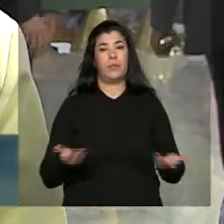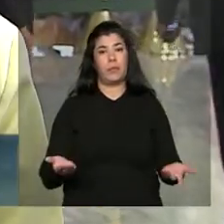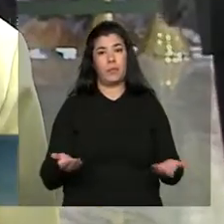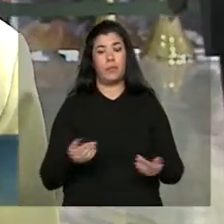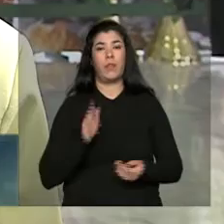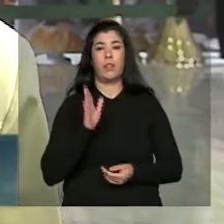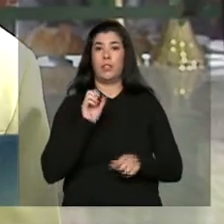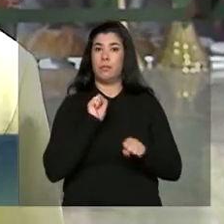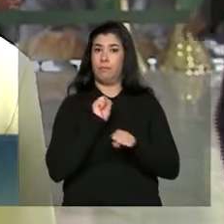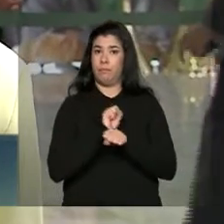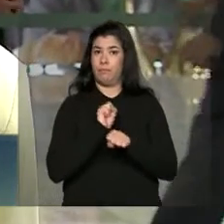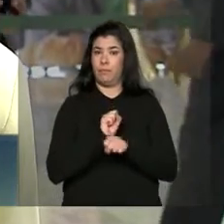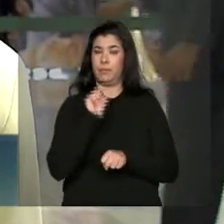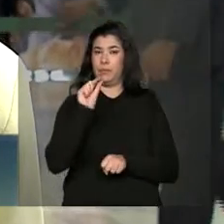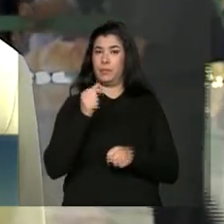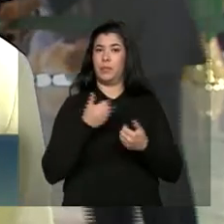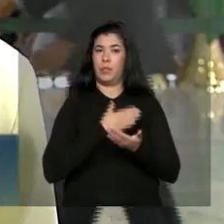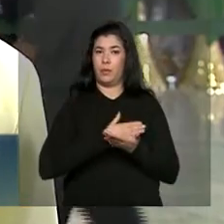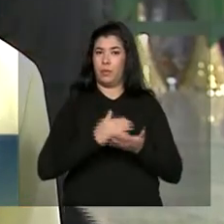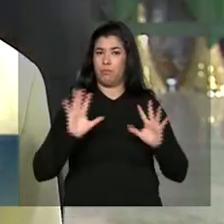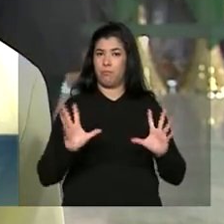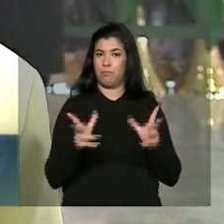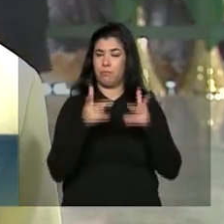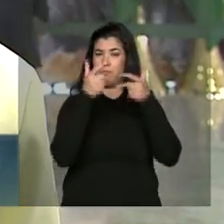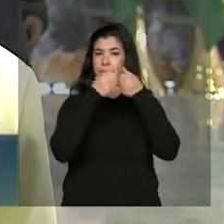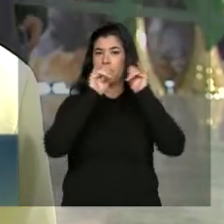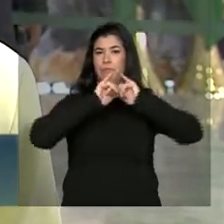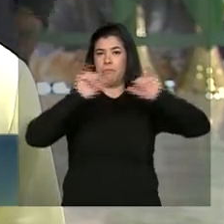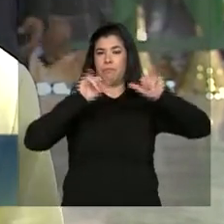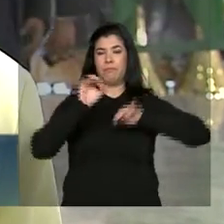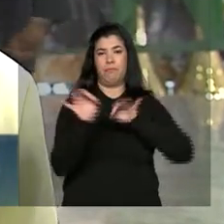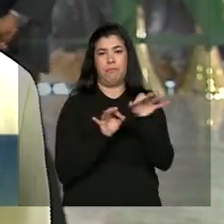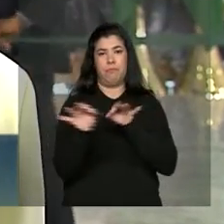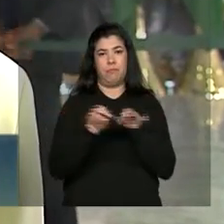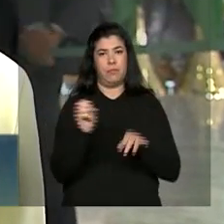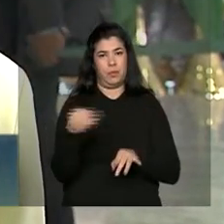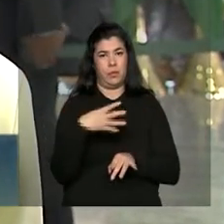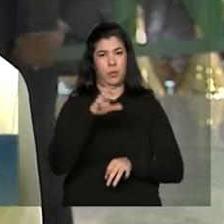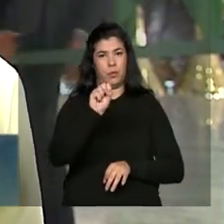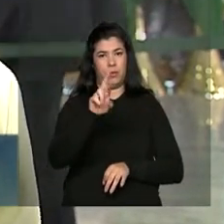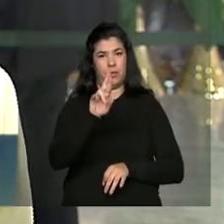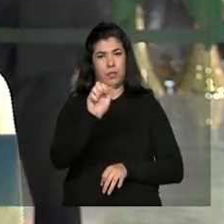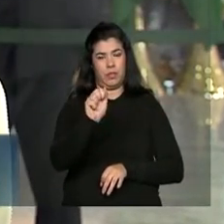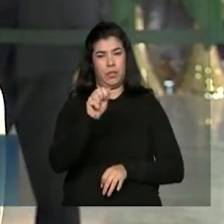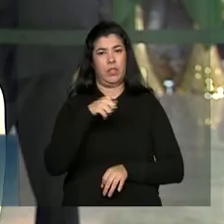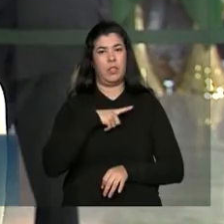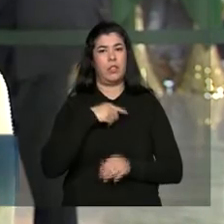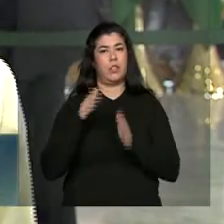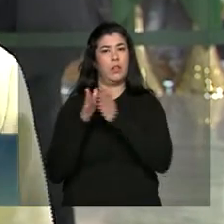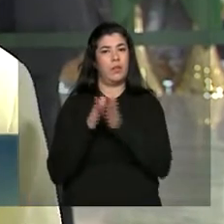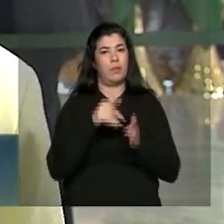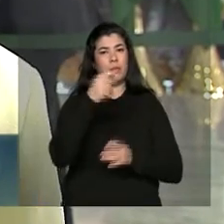em instantes vai começar aqui a cerimônia de lançamento do novo Plano Safra, que vale para